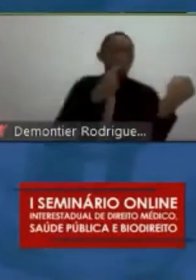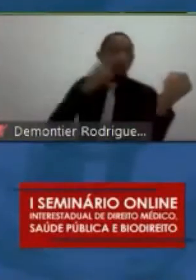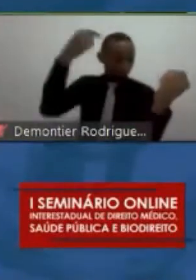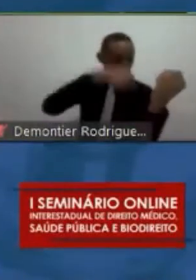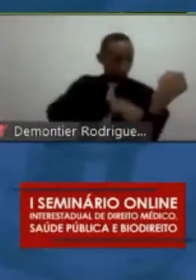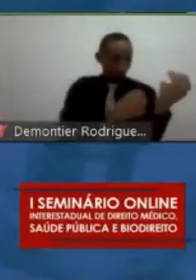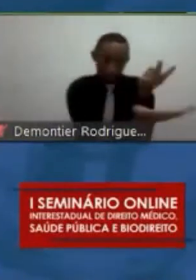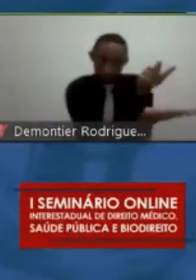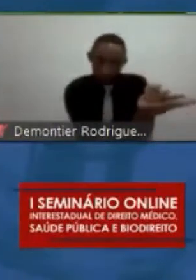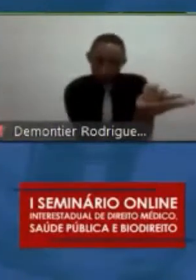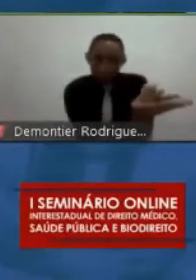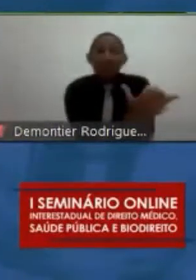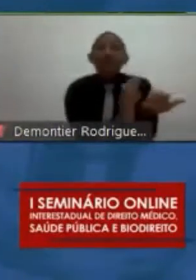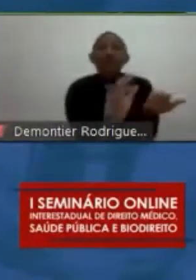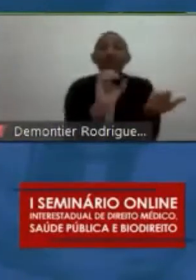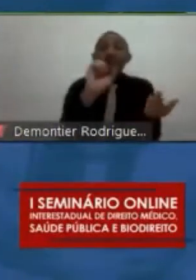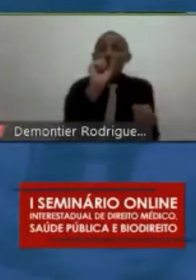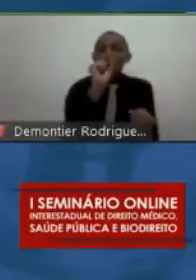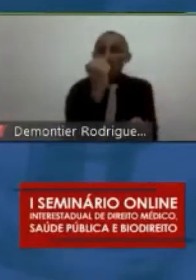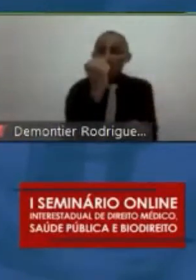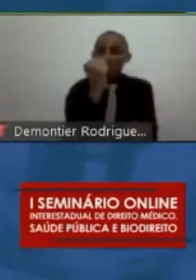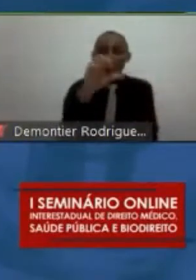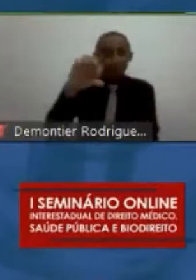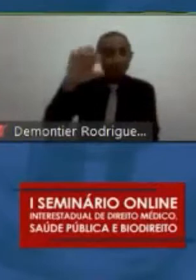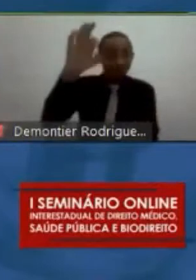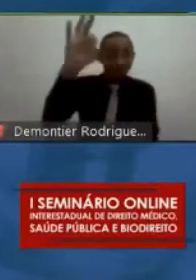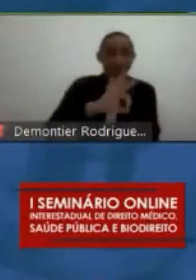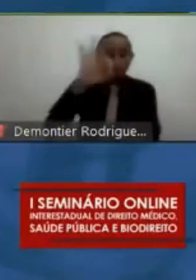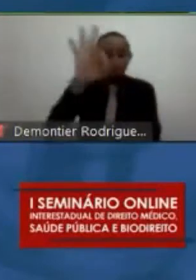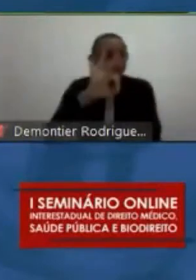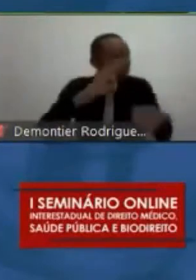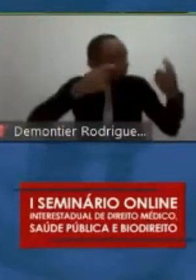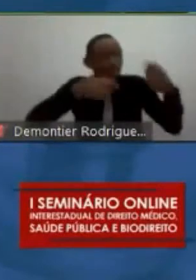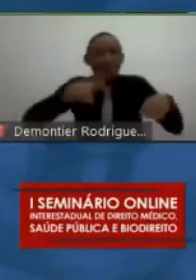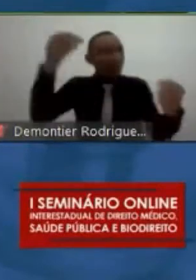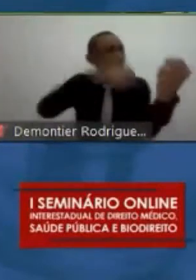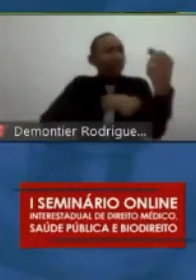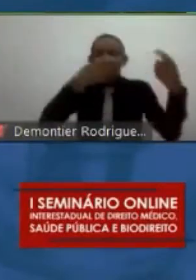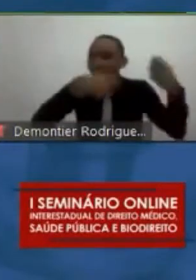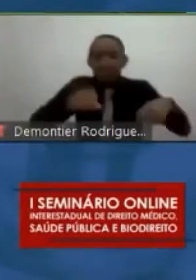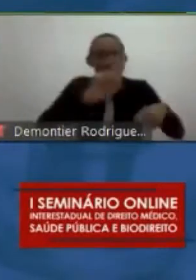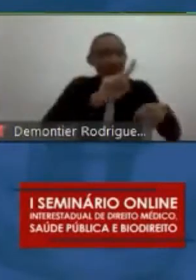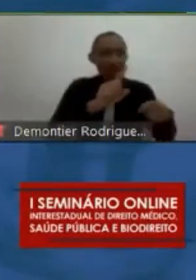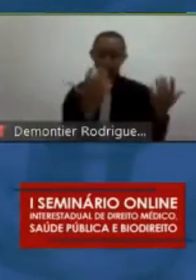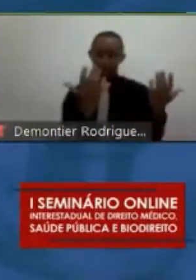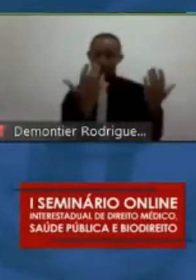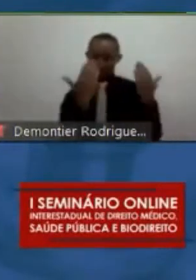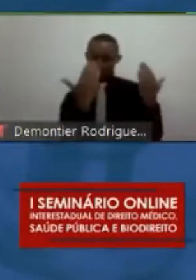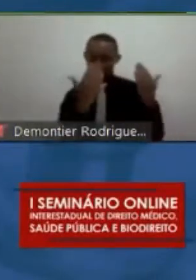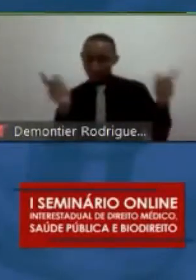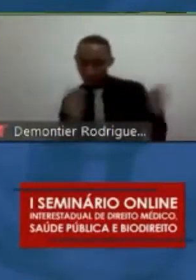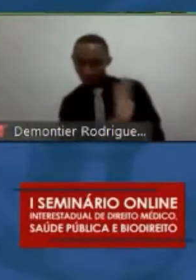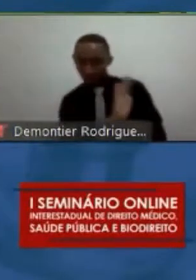pacientes, cerca de 88% eram ou inapropriadas ou incertas, quando somadas essas duas